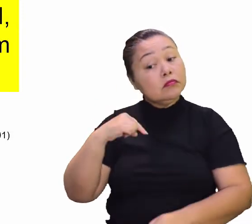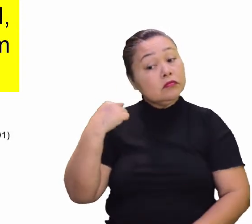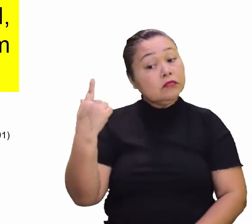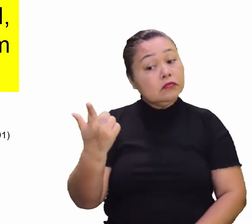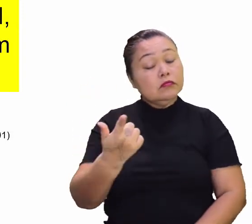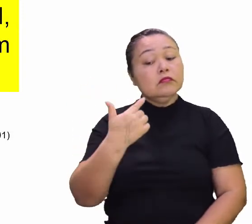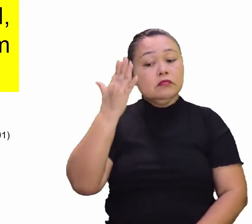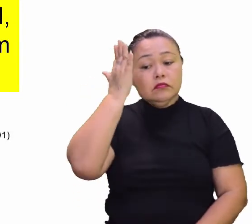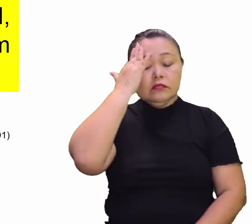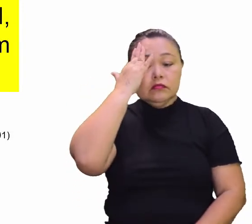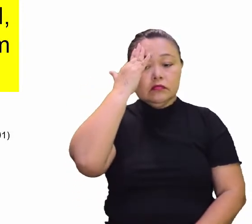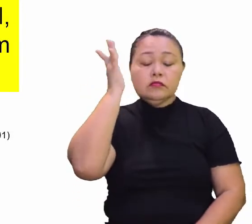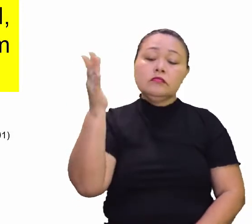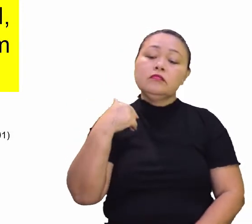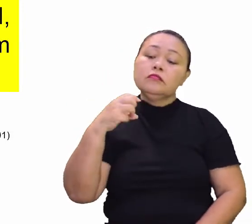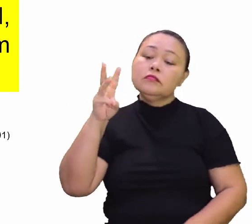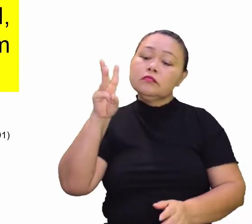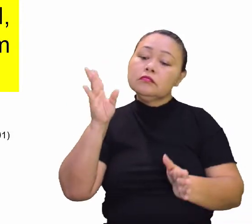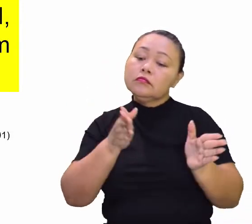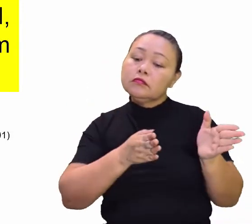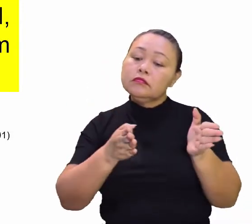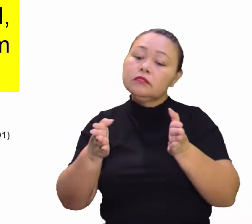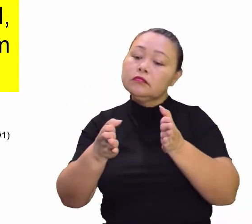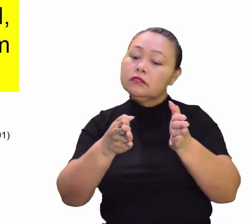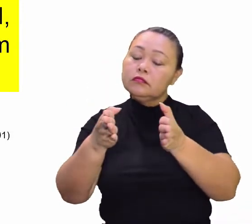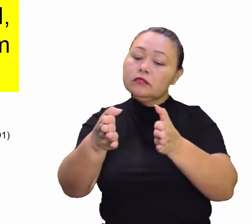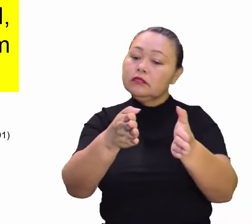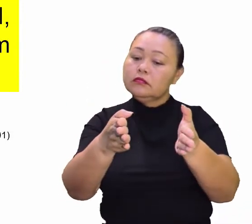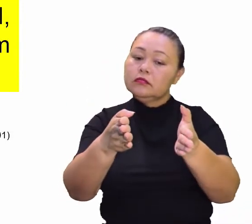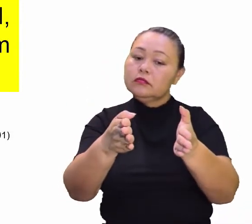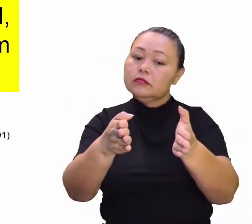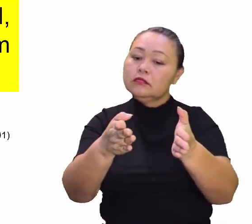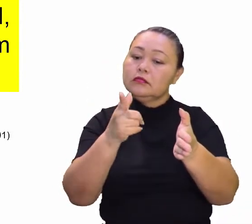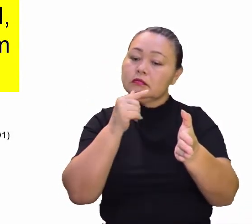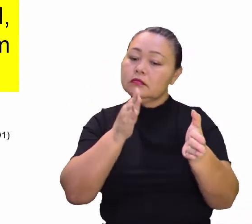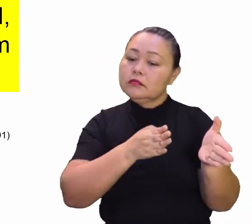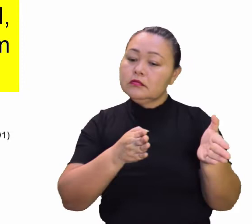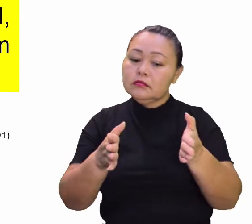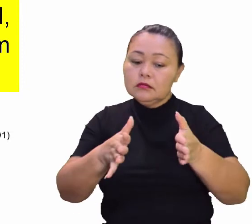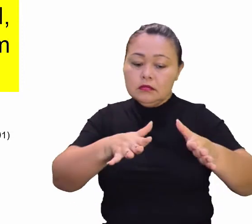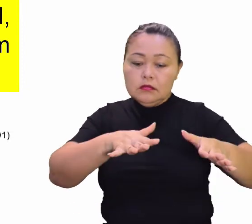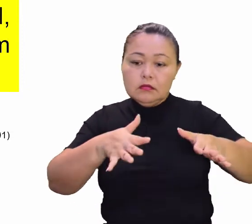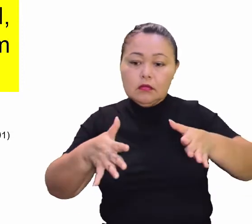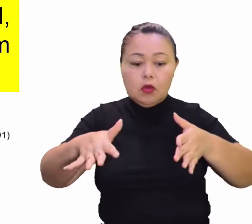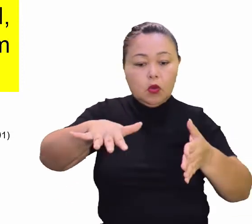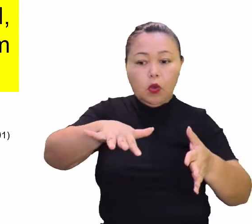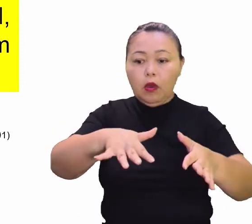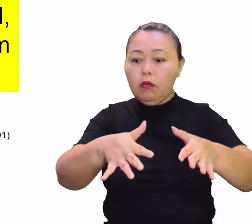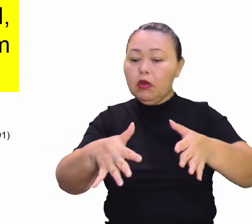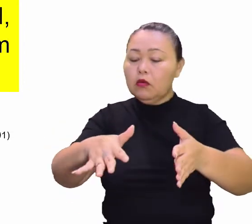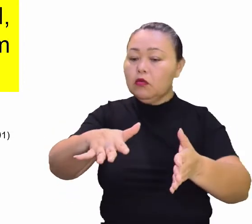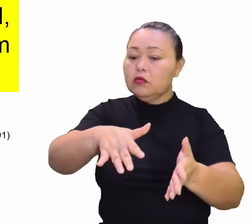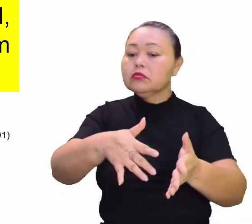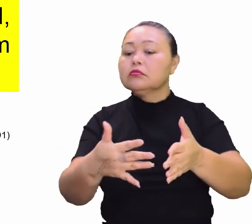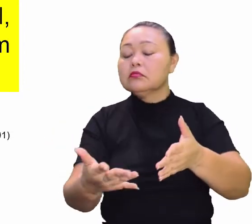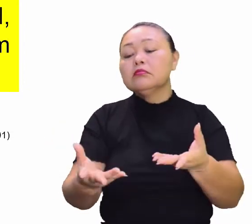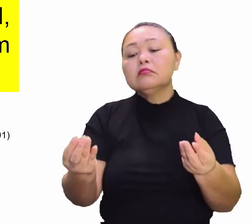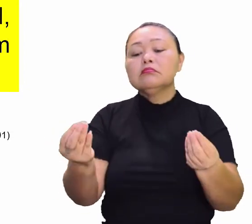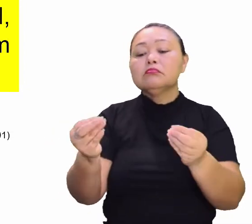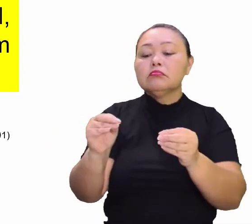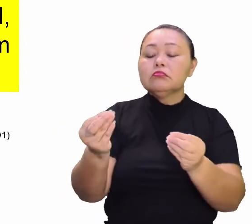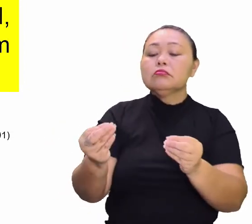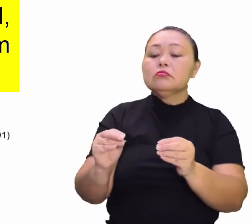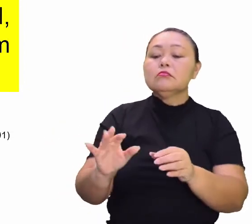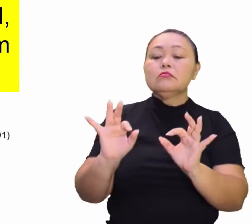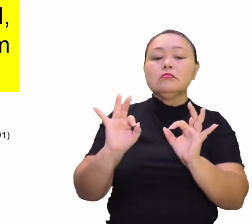geógrafos, sabemos que o rio está em plena dinâmica de movimento. Isso? E Muito de bem.